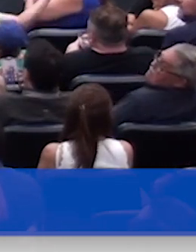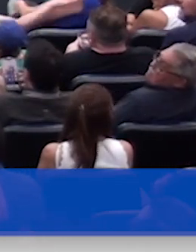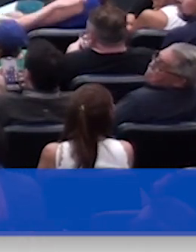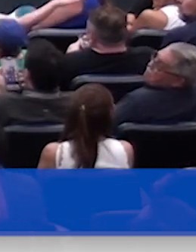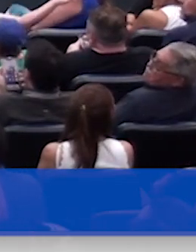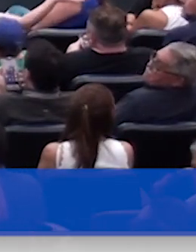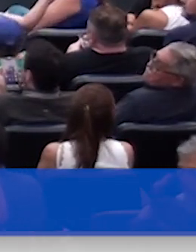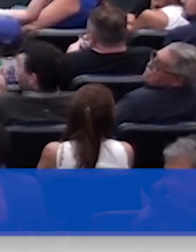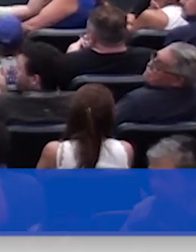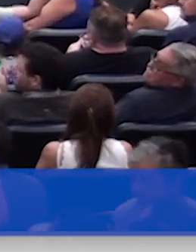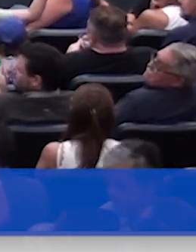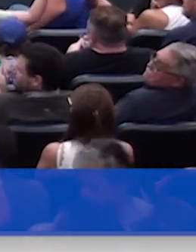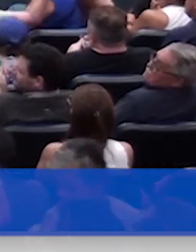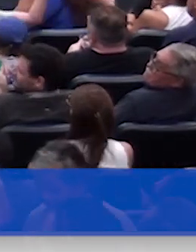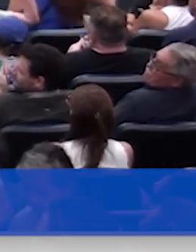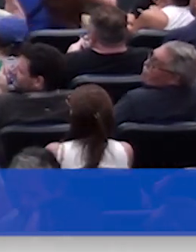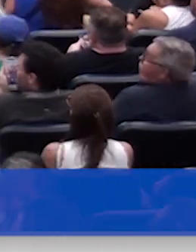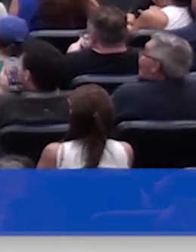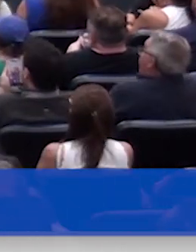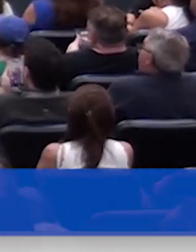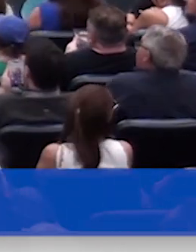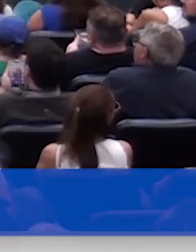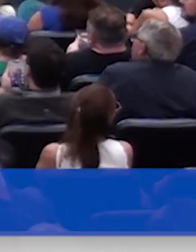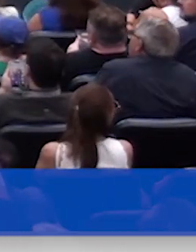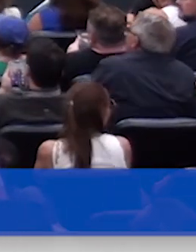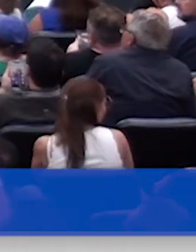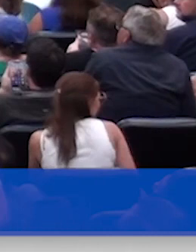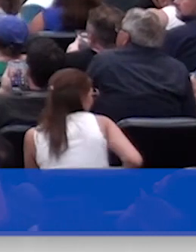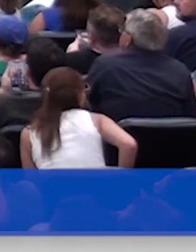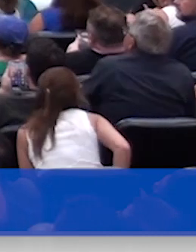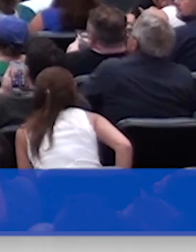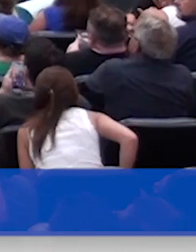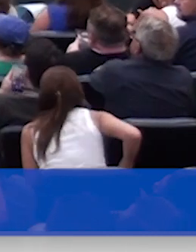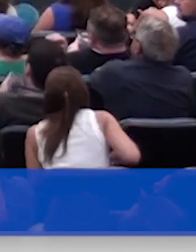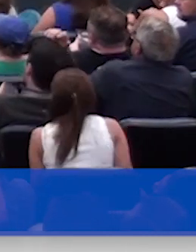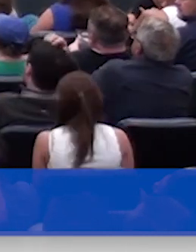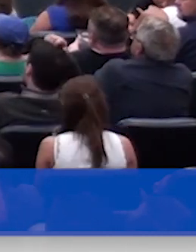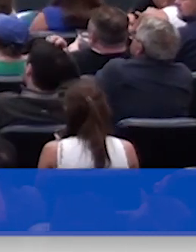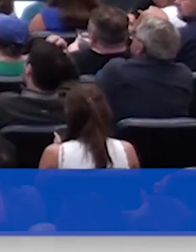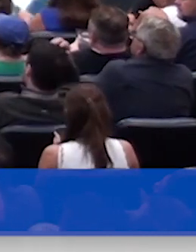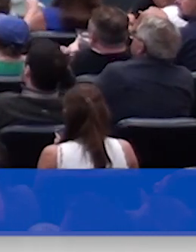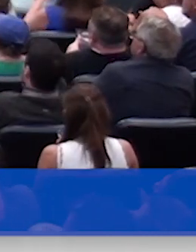ele viu? Só um minutinho. Ele vai falar e